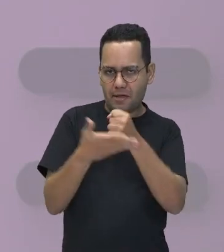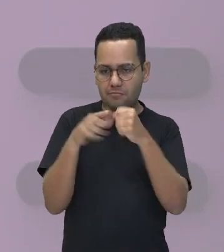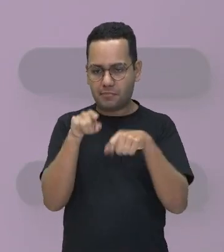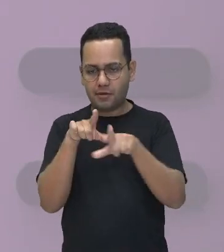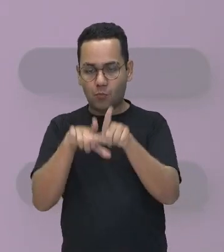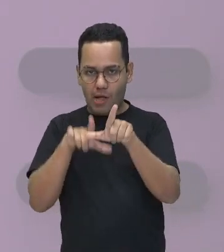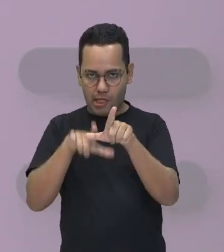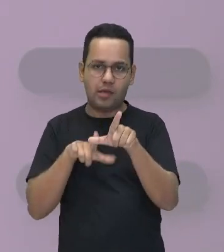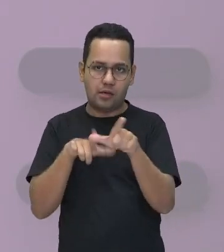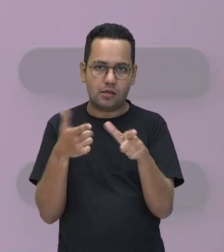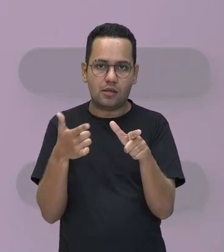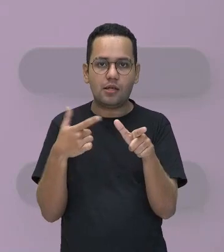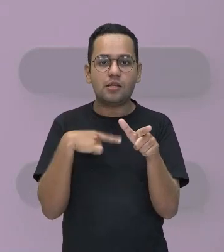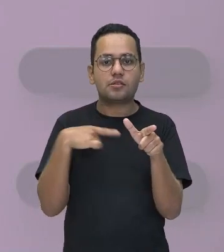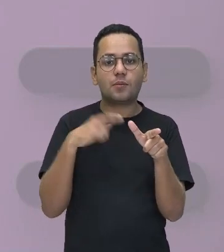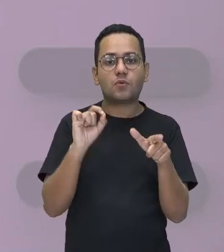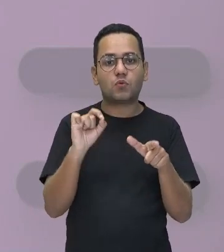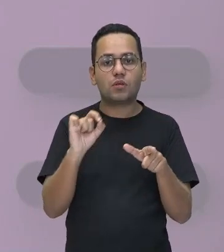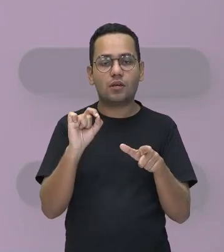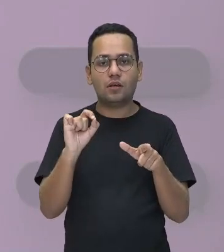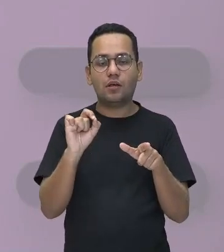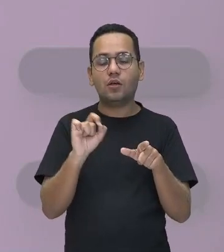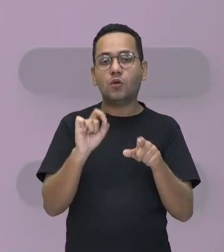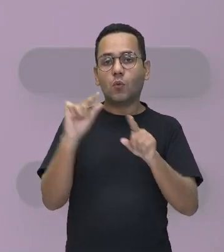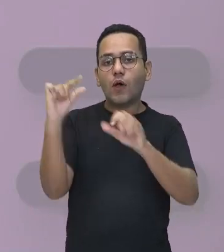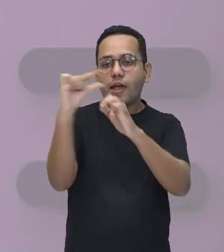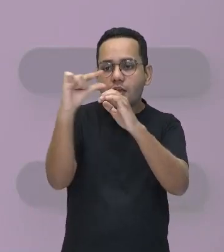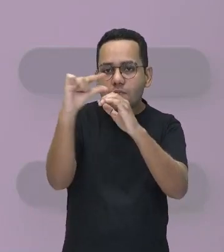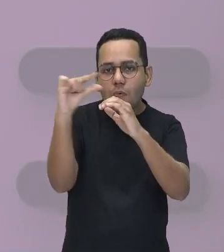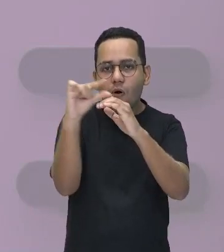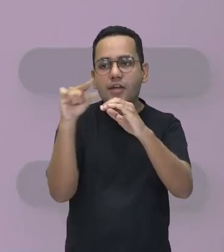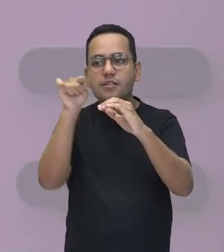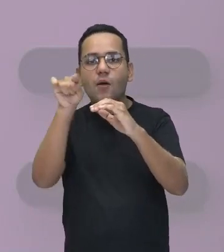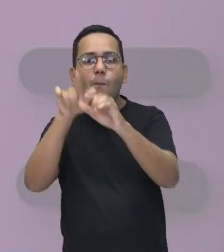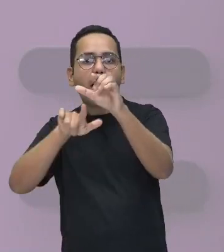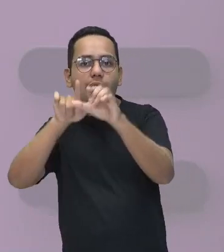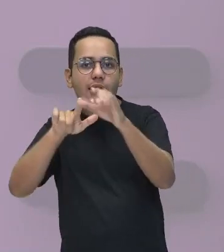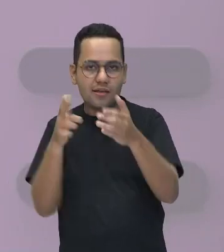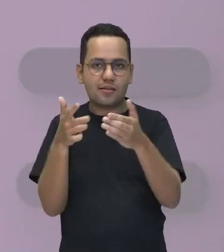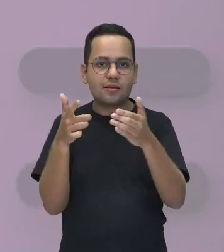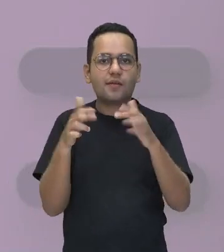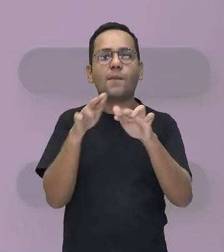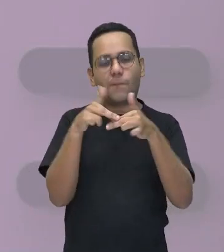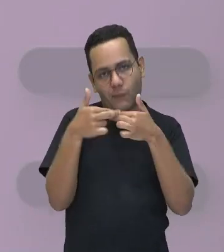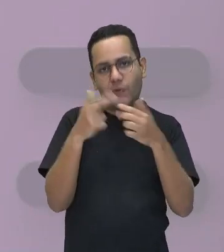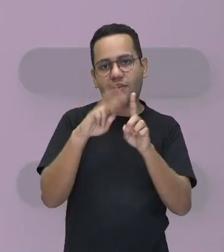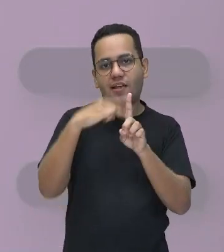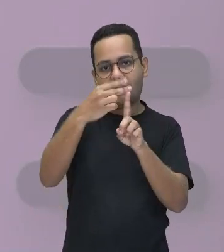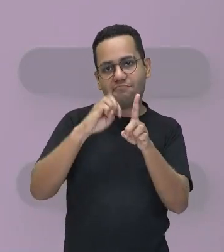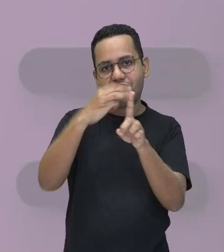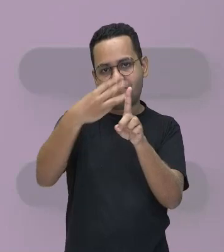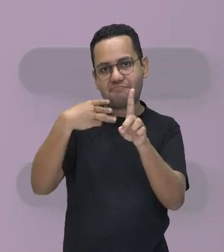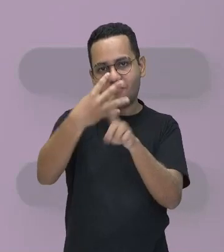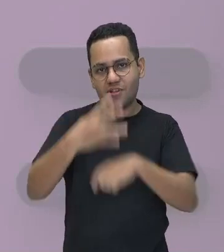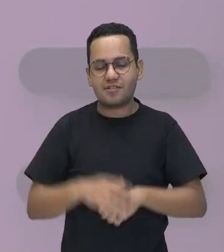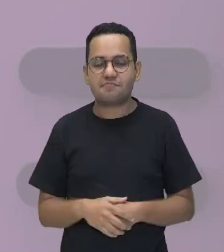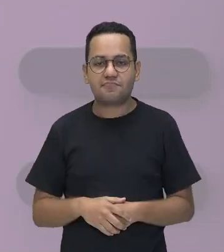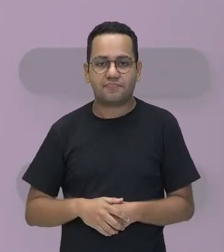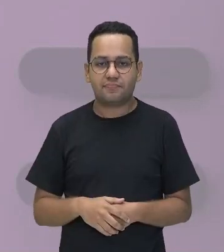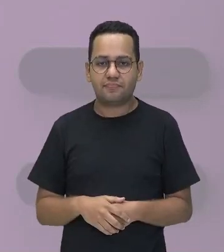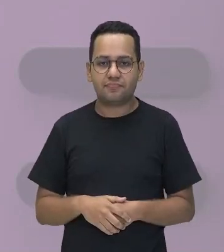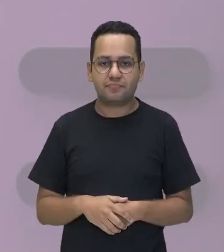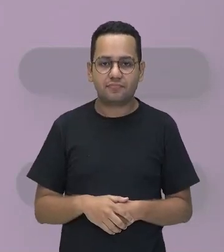teremos uma variável no expoente por isso daí o nome de exponencial tá a